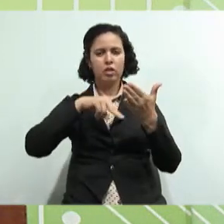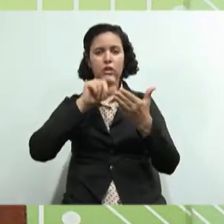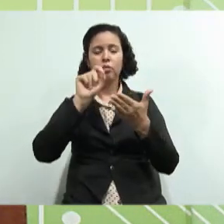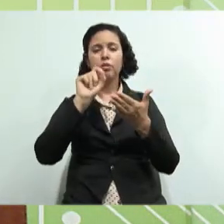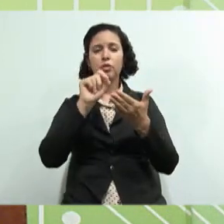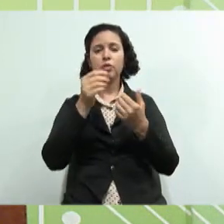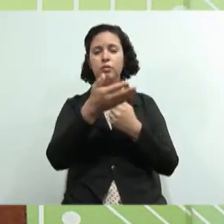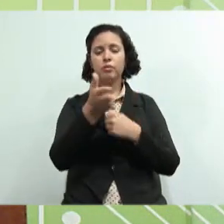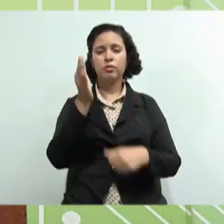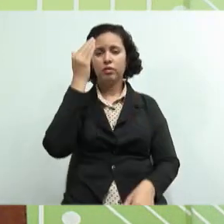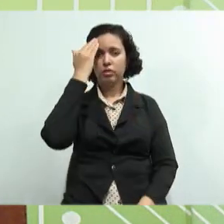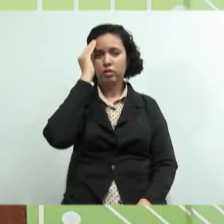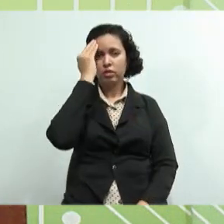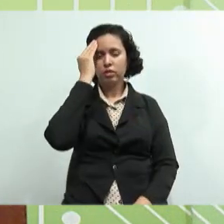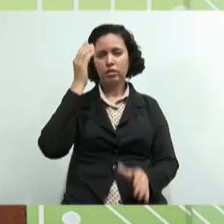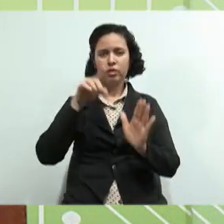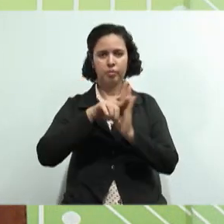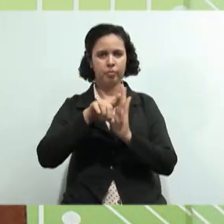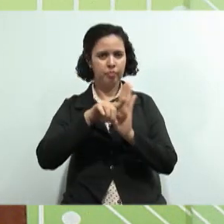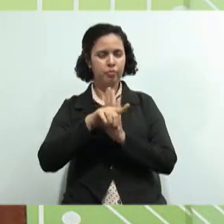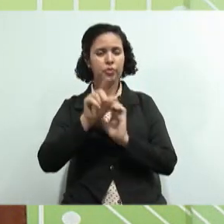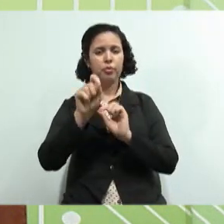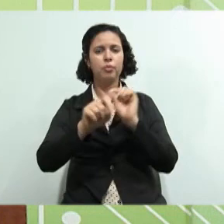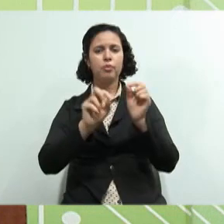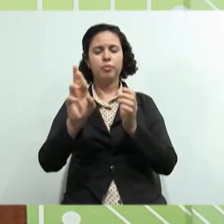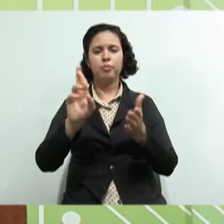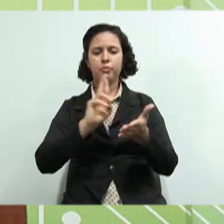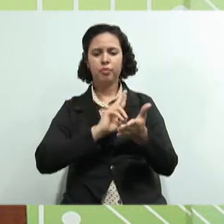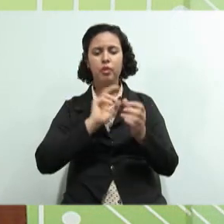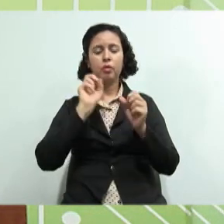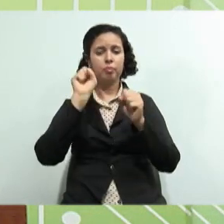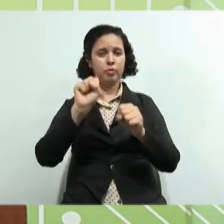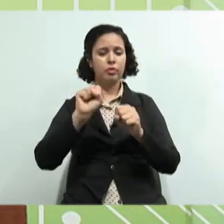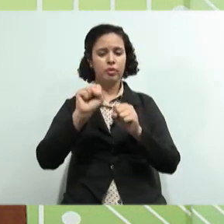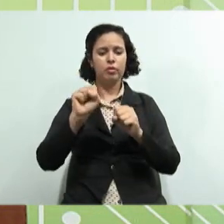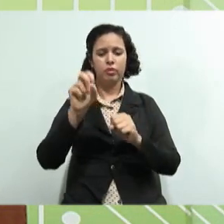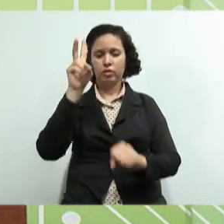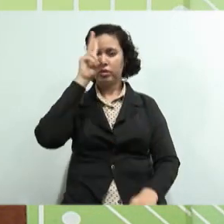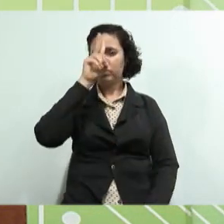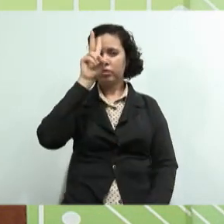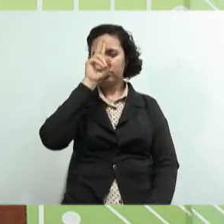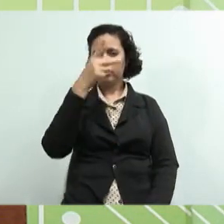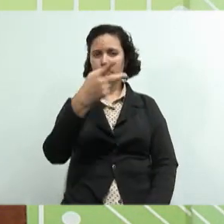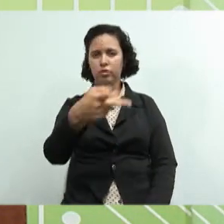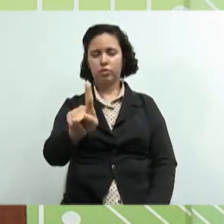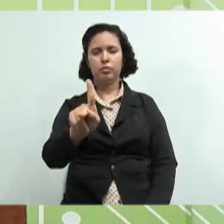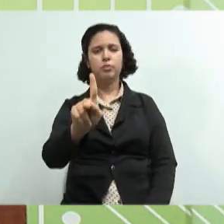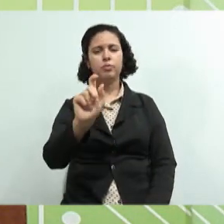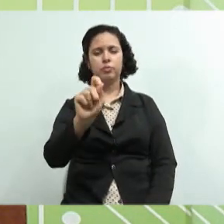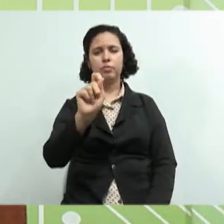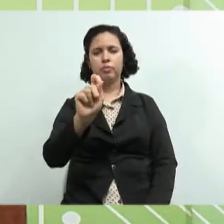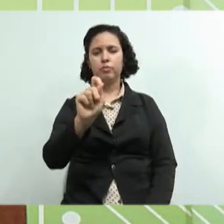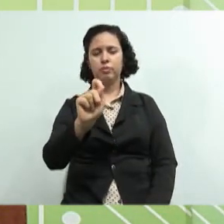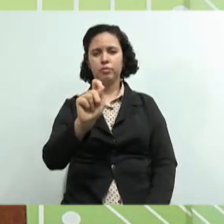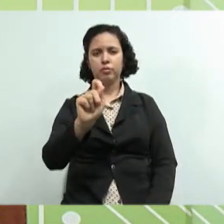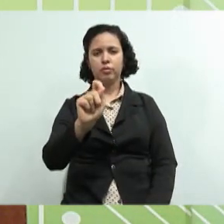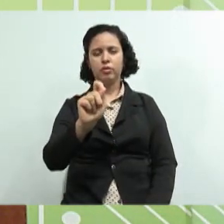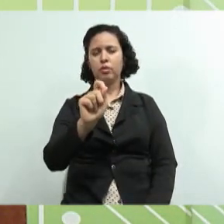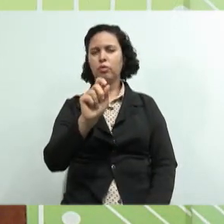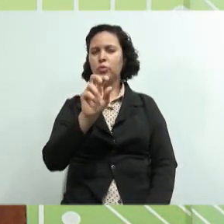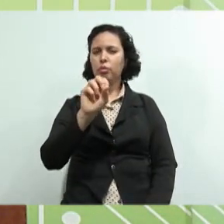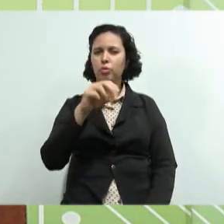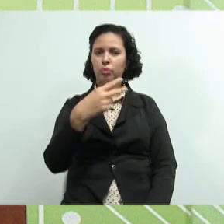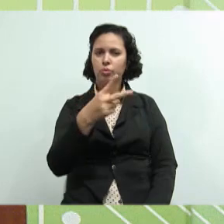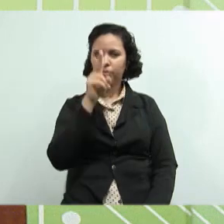nossas perguntas, quais são as respostas. E se você quiser trazer um pouco da história da sua cidade, do seu município, a sua história pessoal